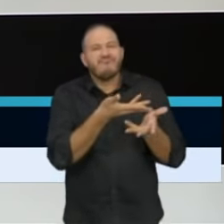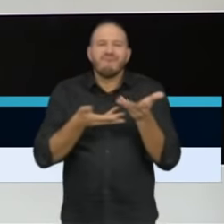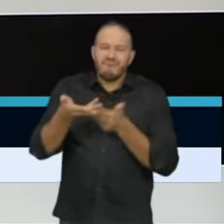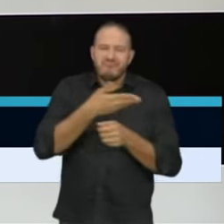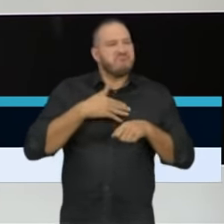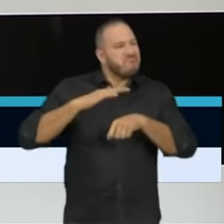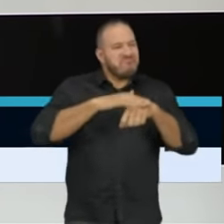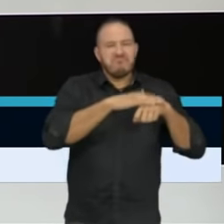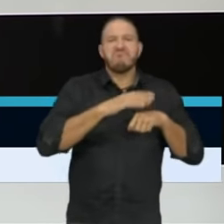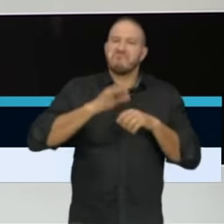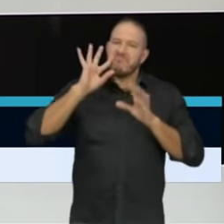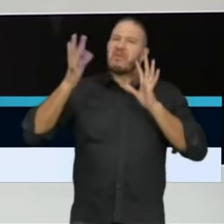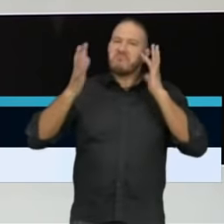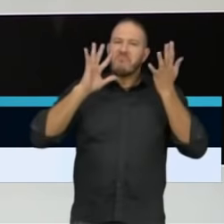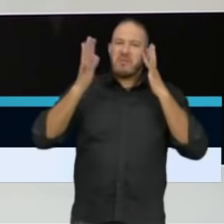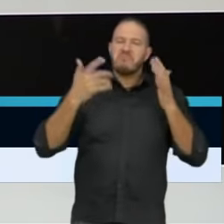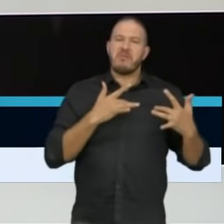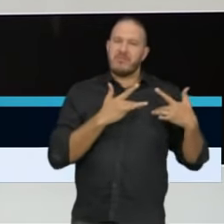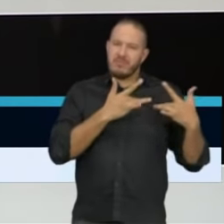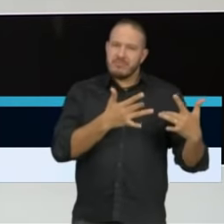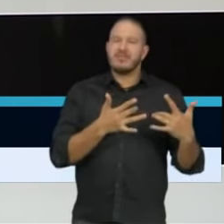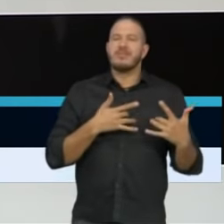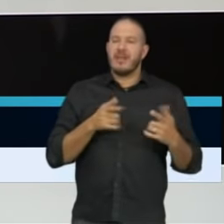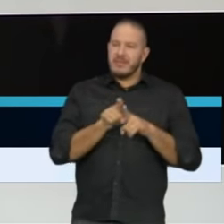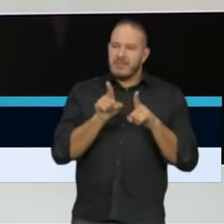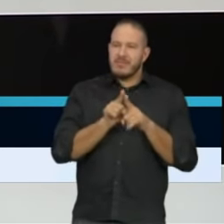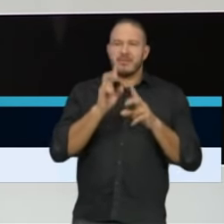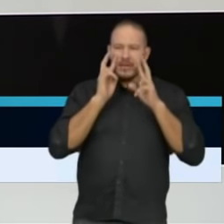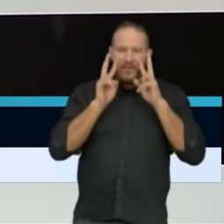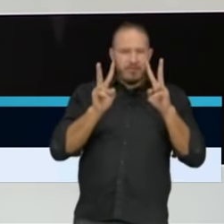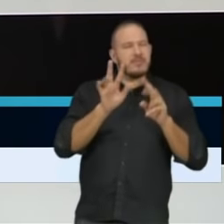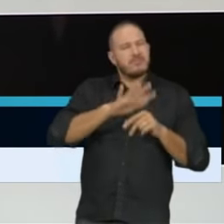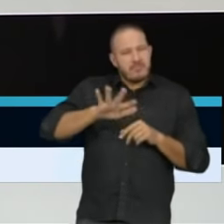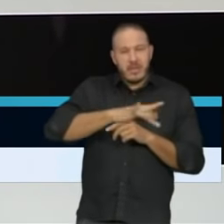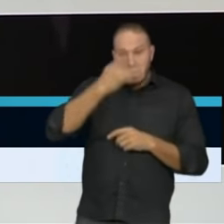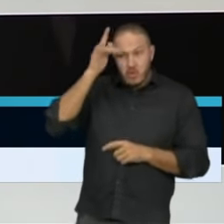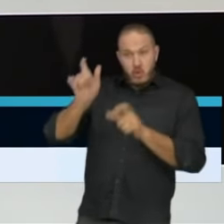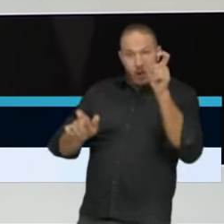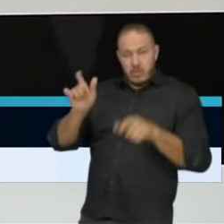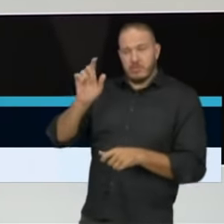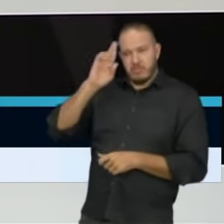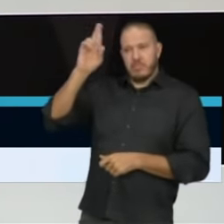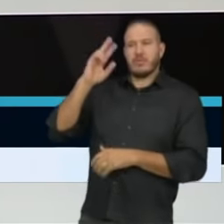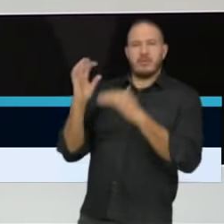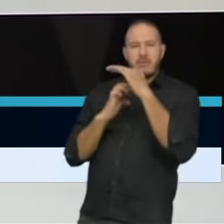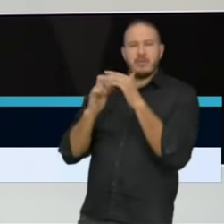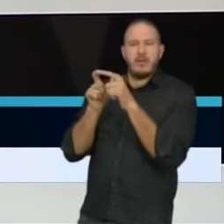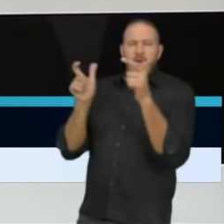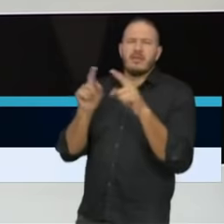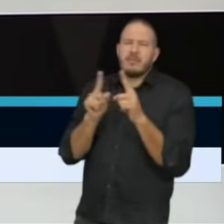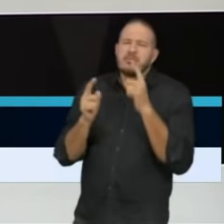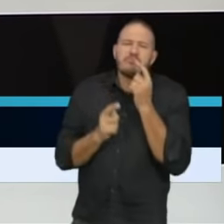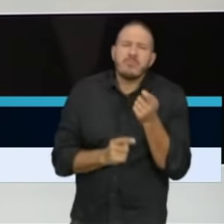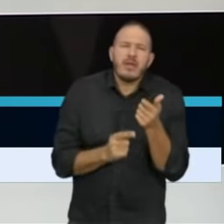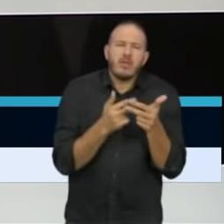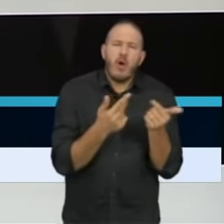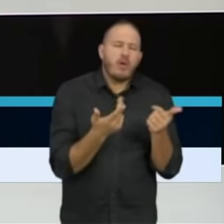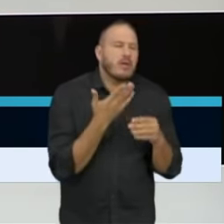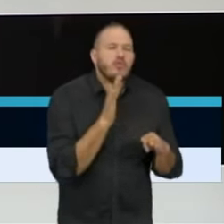atos solidários, como eu pude anunciar aqui, de dois grandes dirigentes empresariais, mas também os pequenos gestos